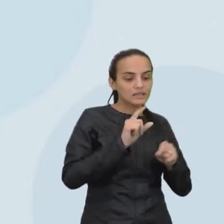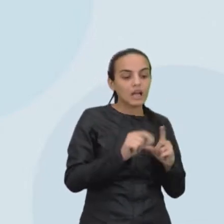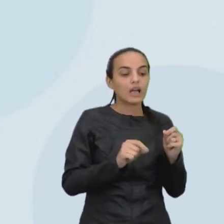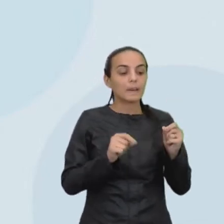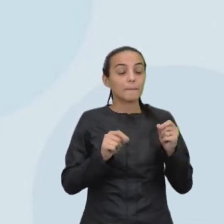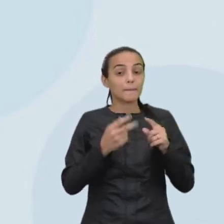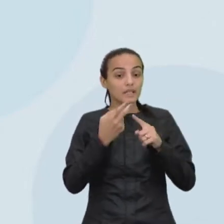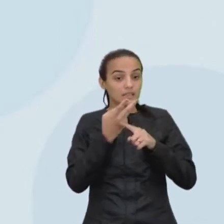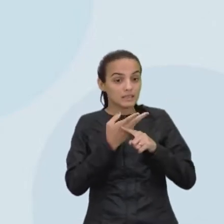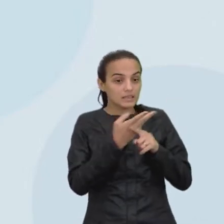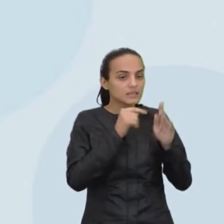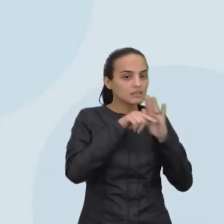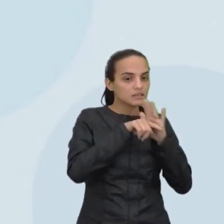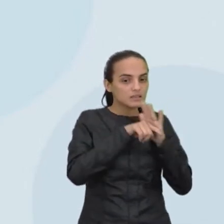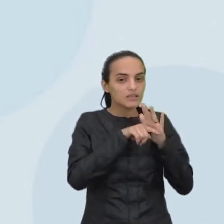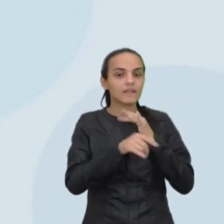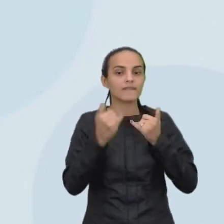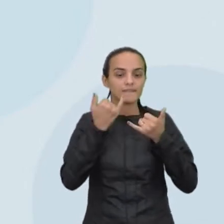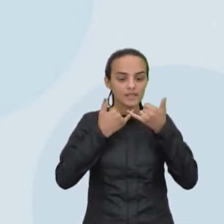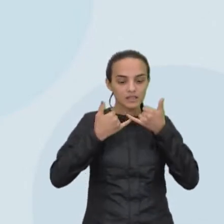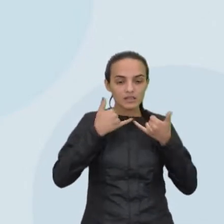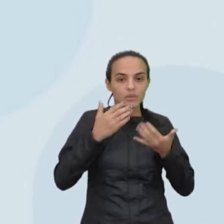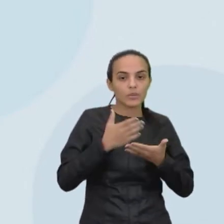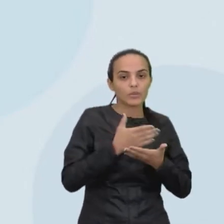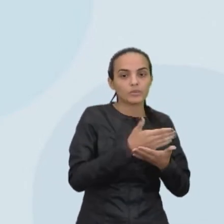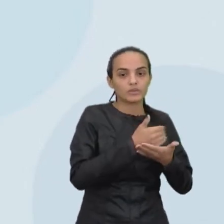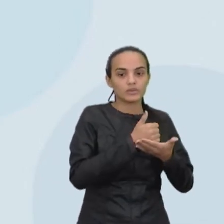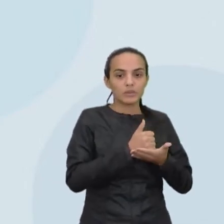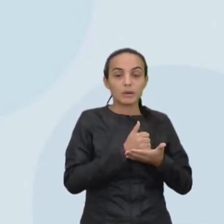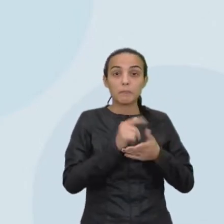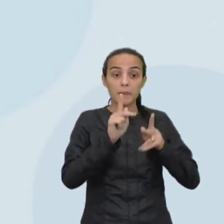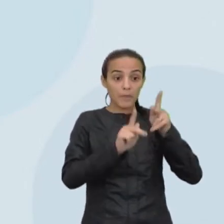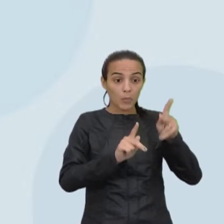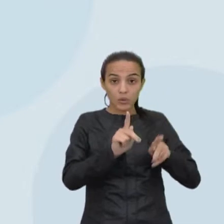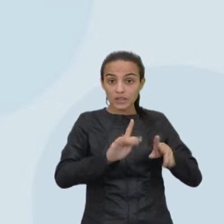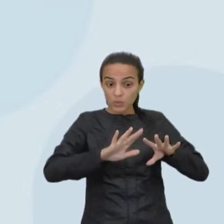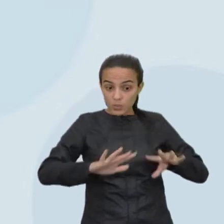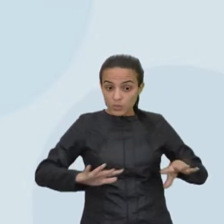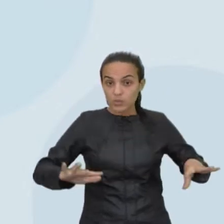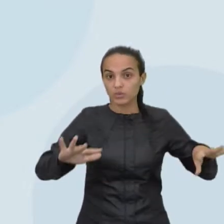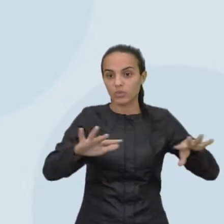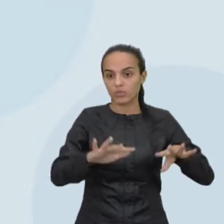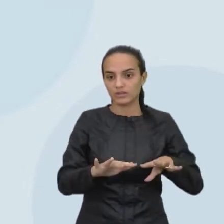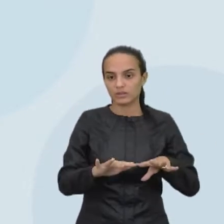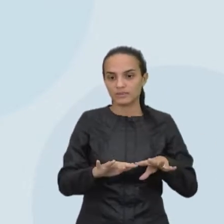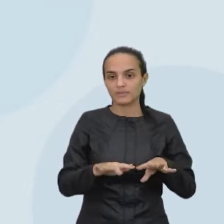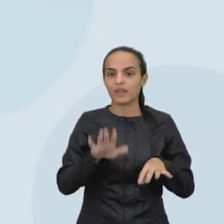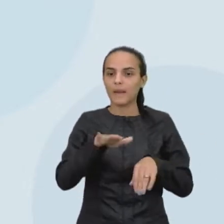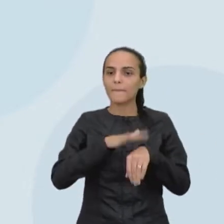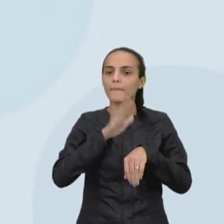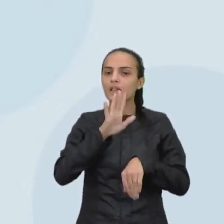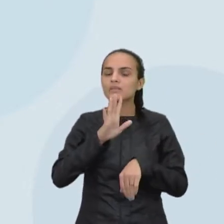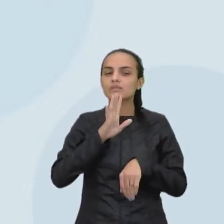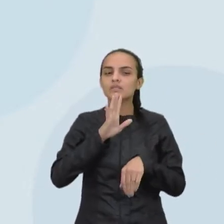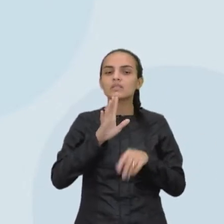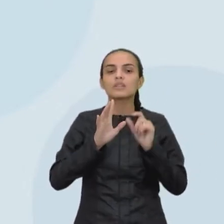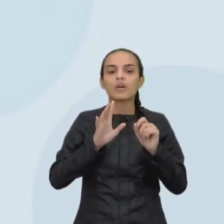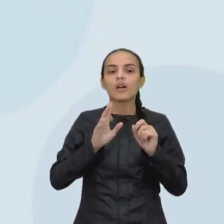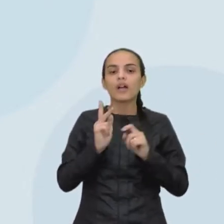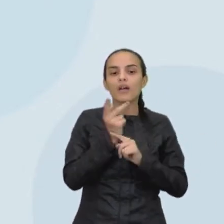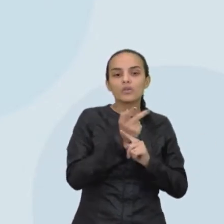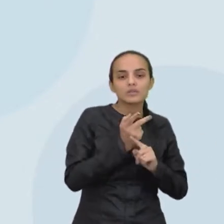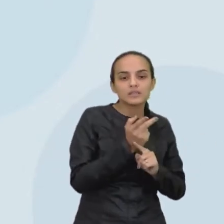pesquisar e analisar informações colhidas de uma população inteira, A mais conhecida, sem dúvida, é o